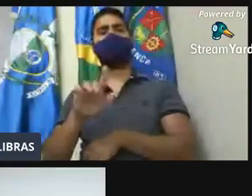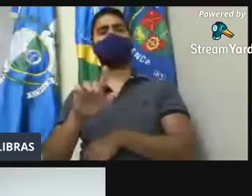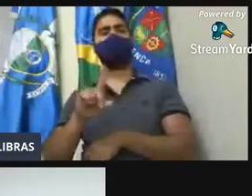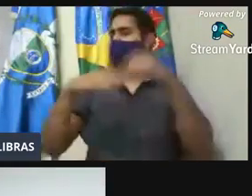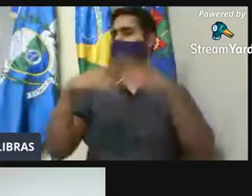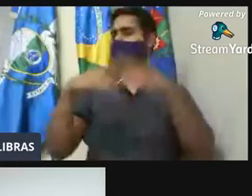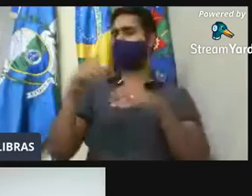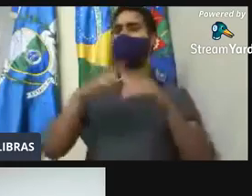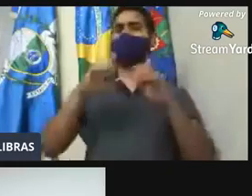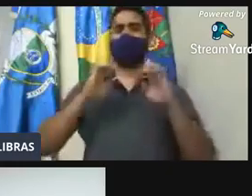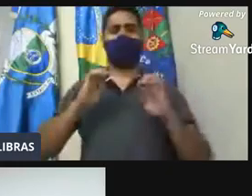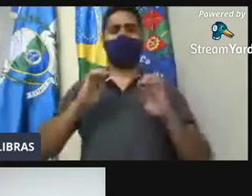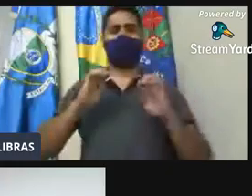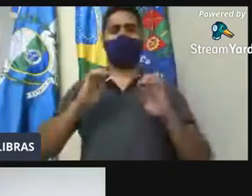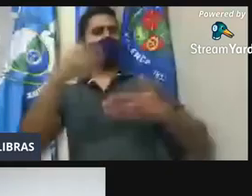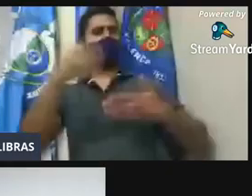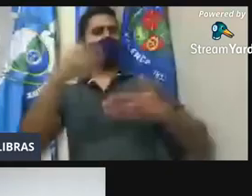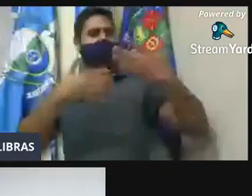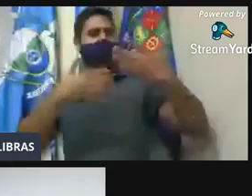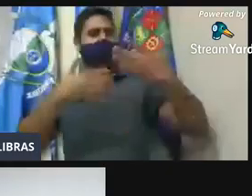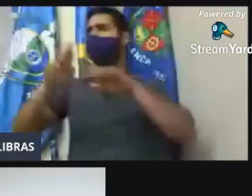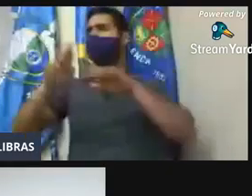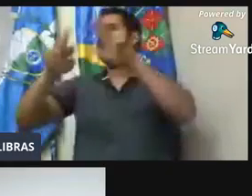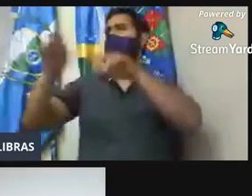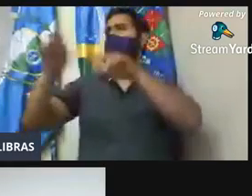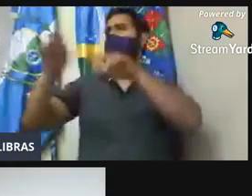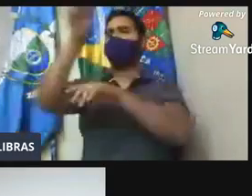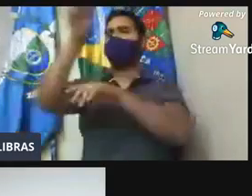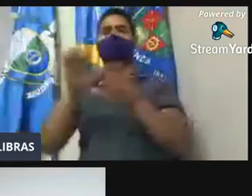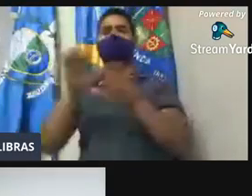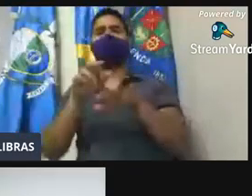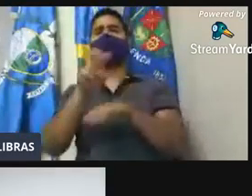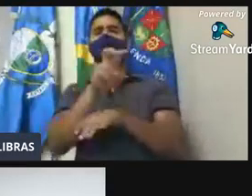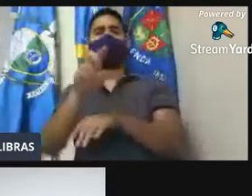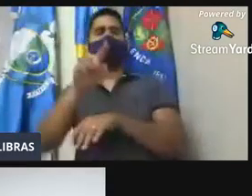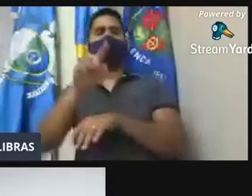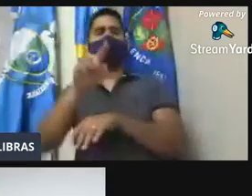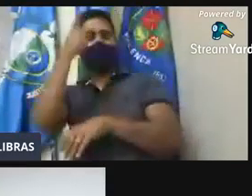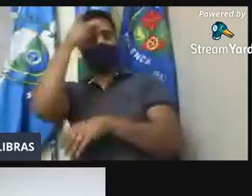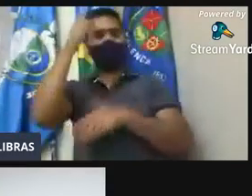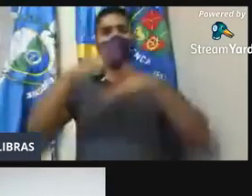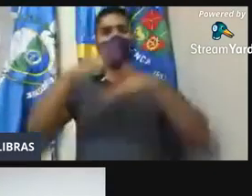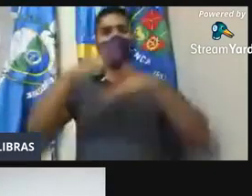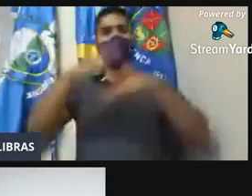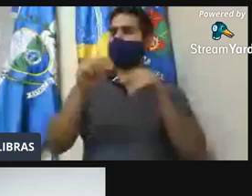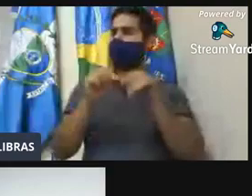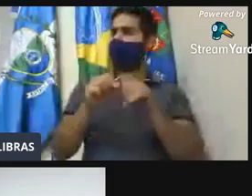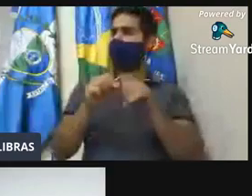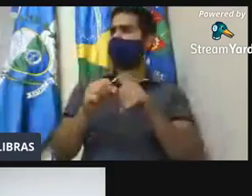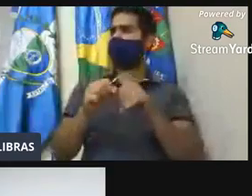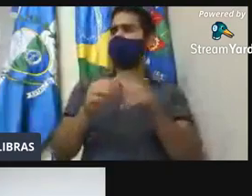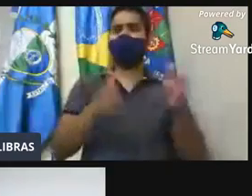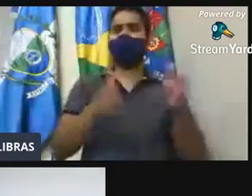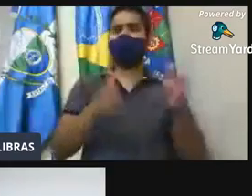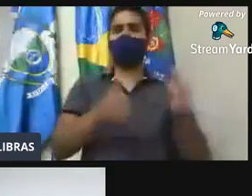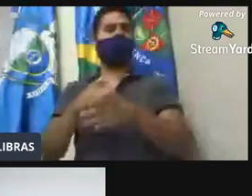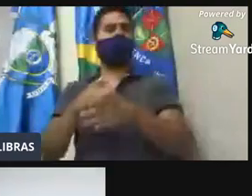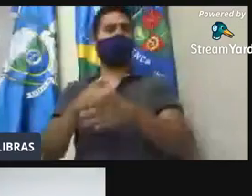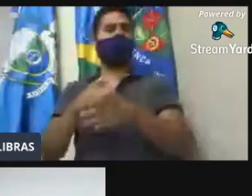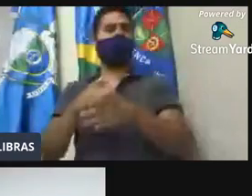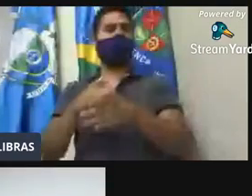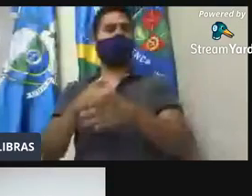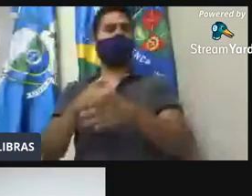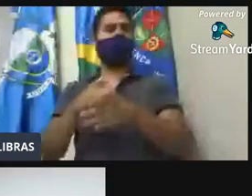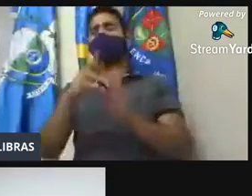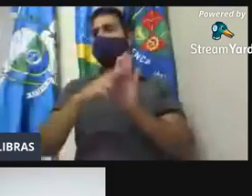ética e transparente, que abrange todos os municípios do Estado, e cerca de 55 mil profissionais de contabilidade, se baseia em 3 pilares: registro dos